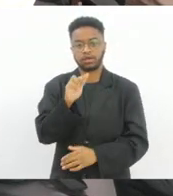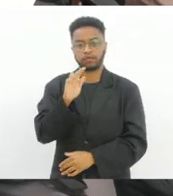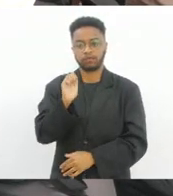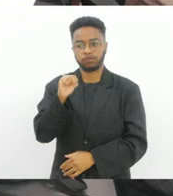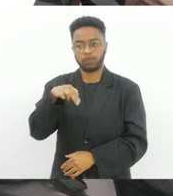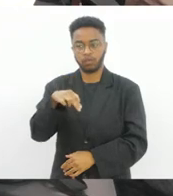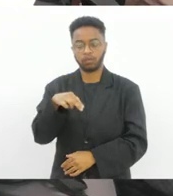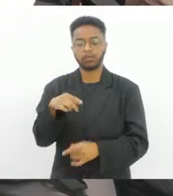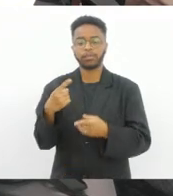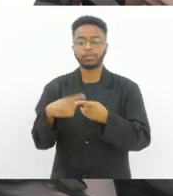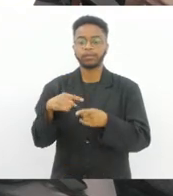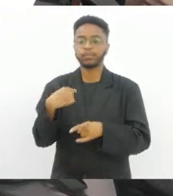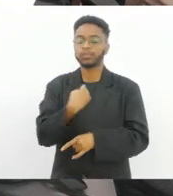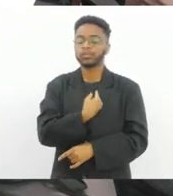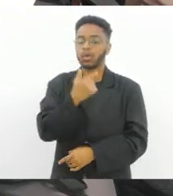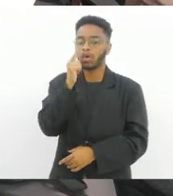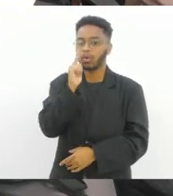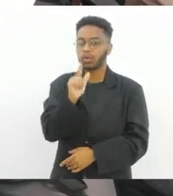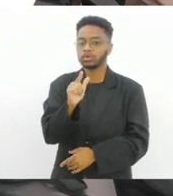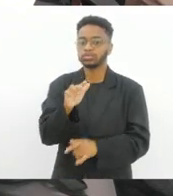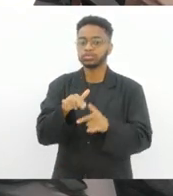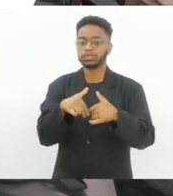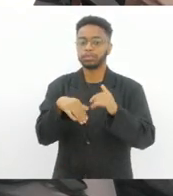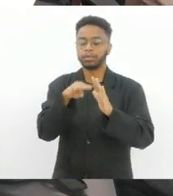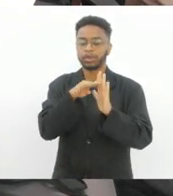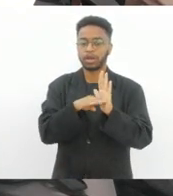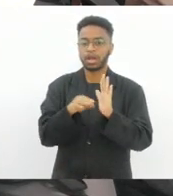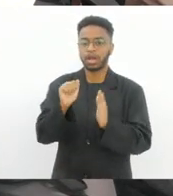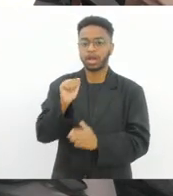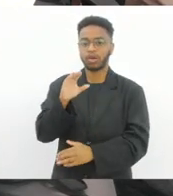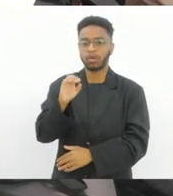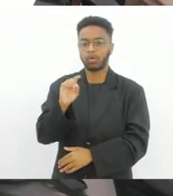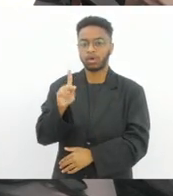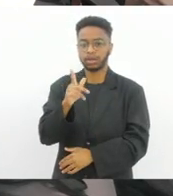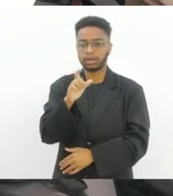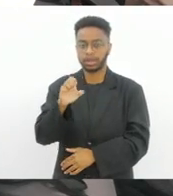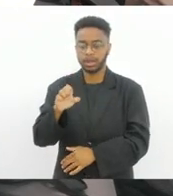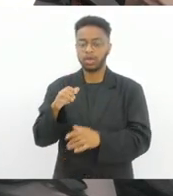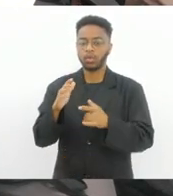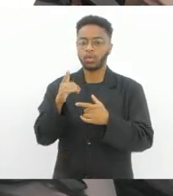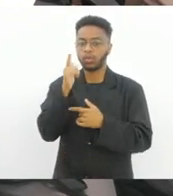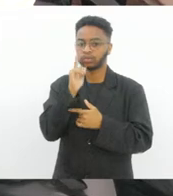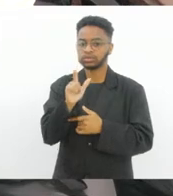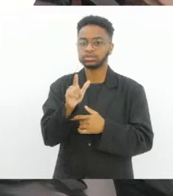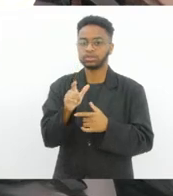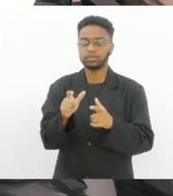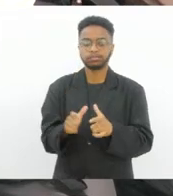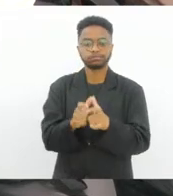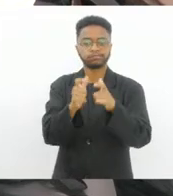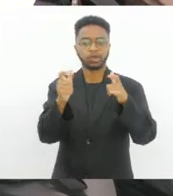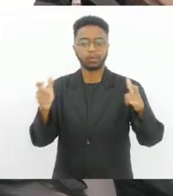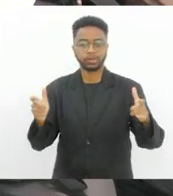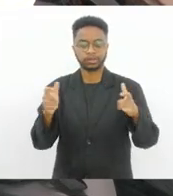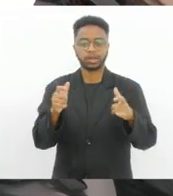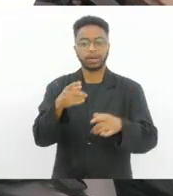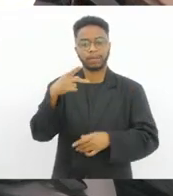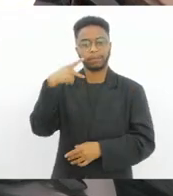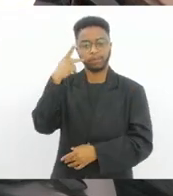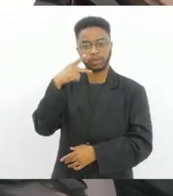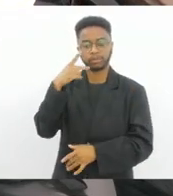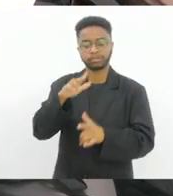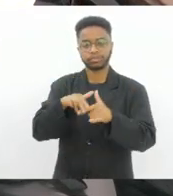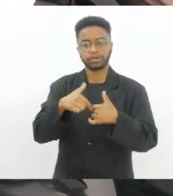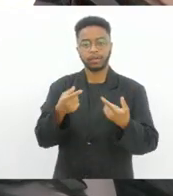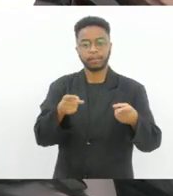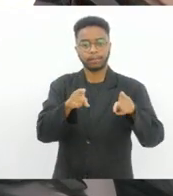A gente conseguiu, através do programa Acolhe, garantir uma ampliação dessas políticas, né? Através de uma